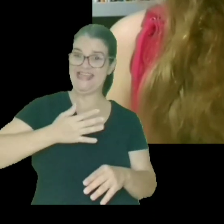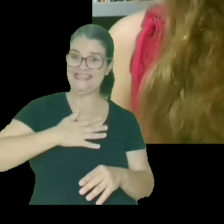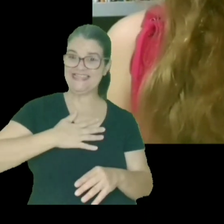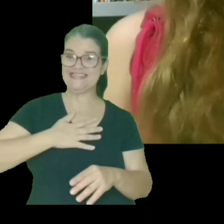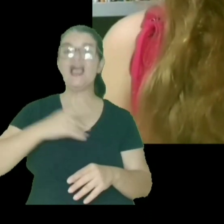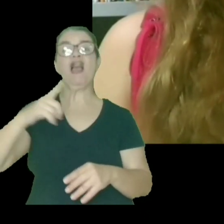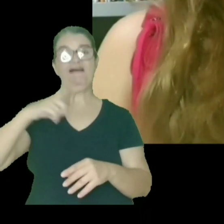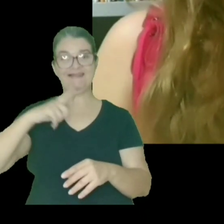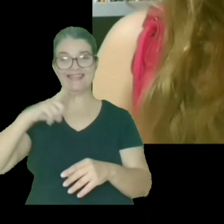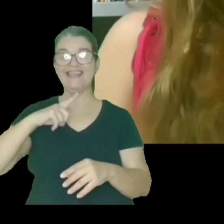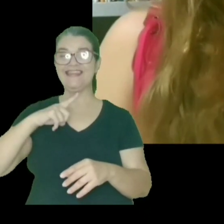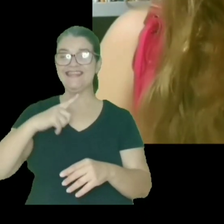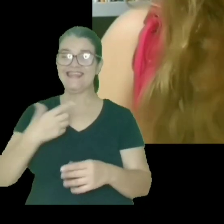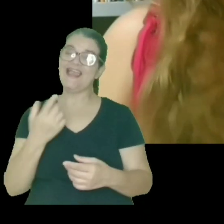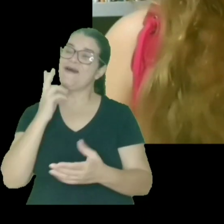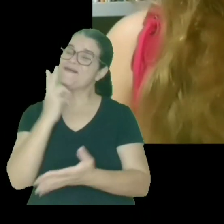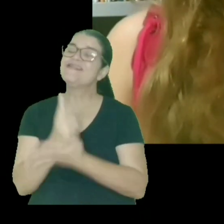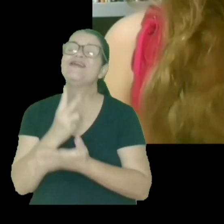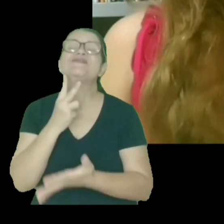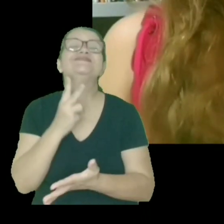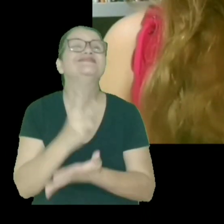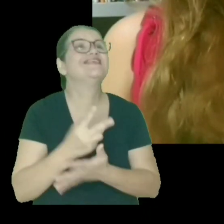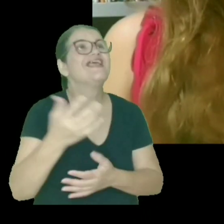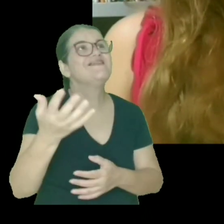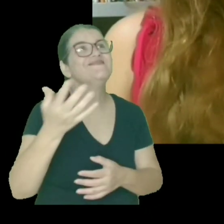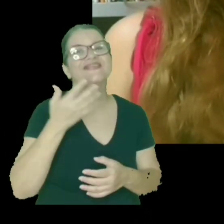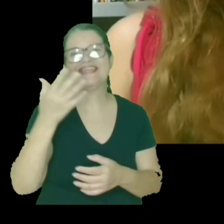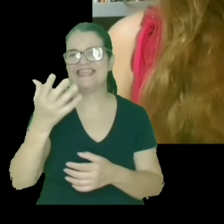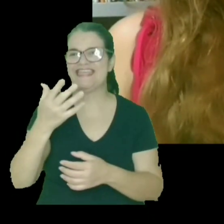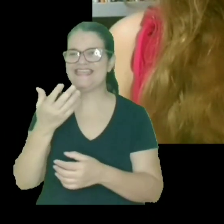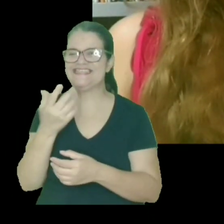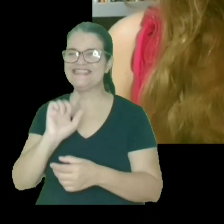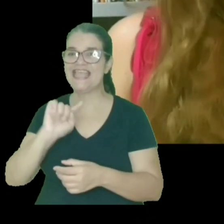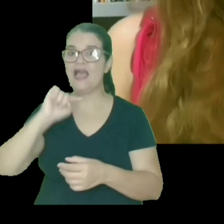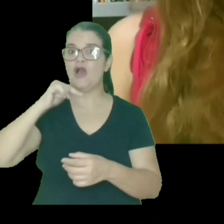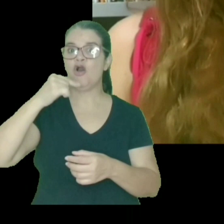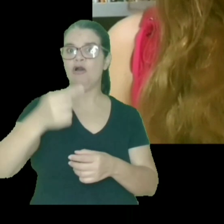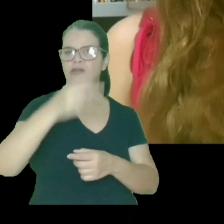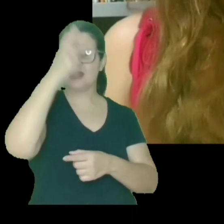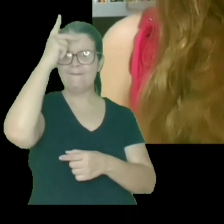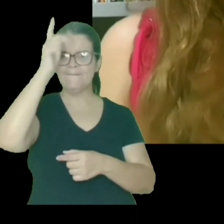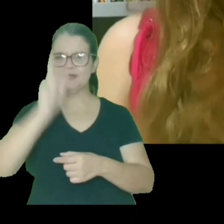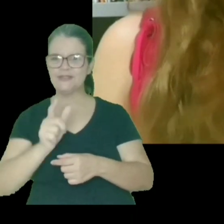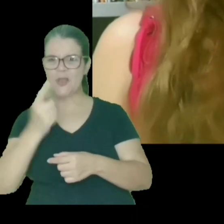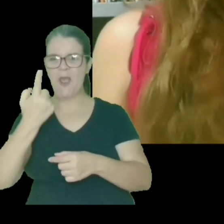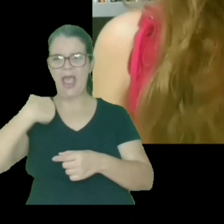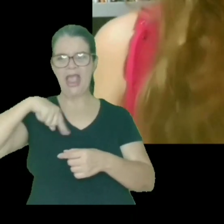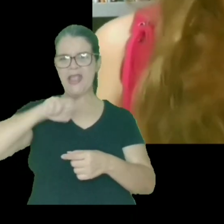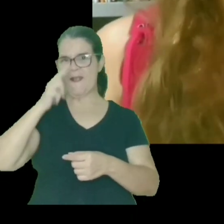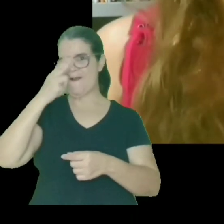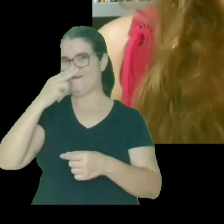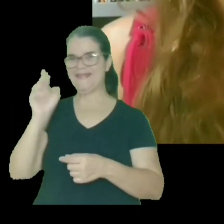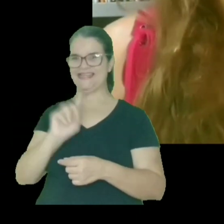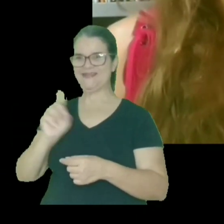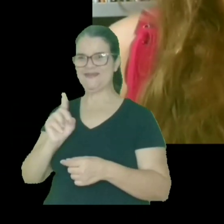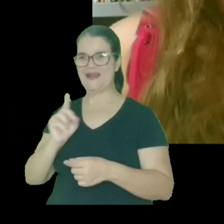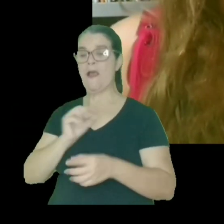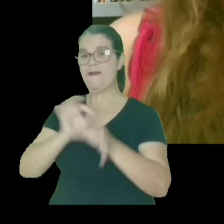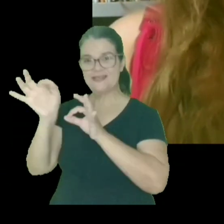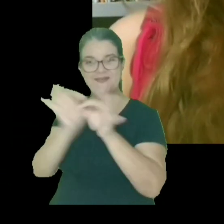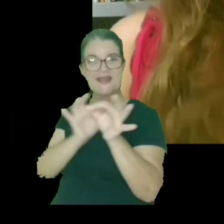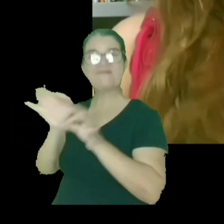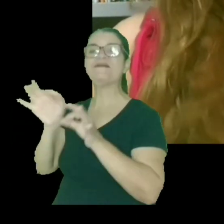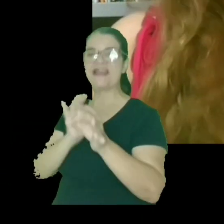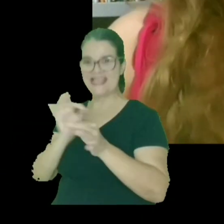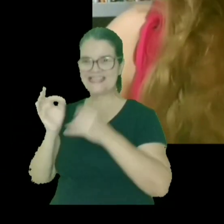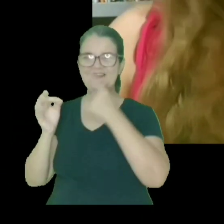eu teria o que sempre quisera, ia ser outra que não eu mesma. Até os preparativos